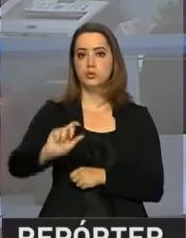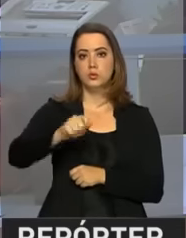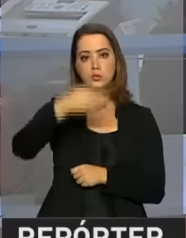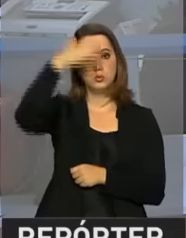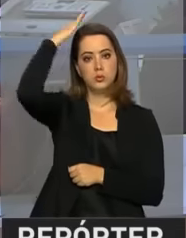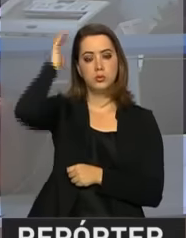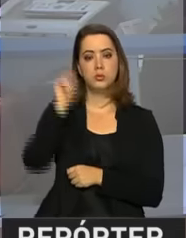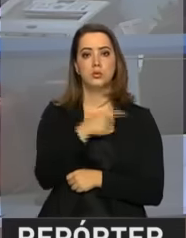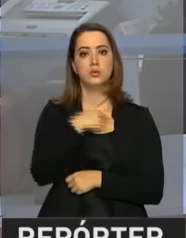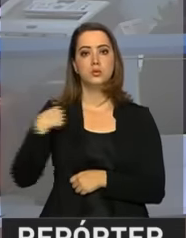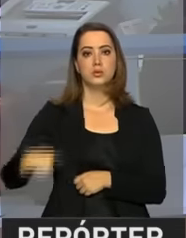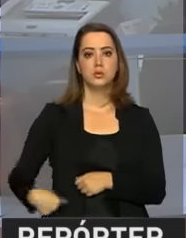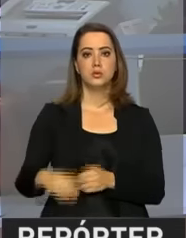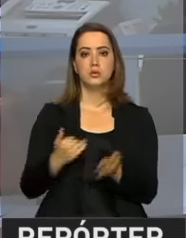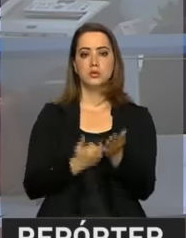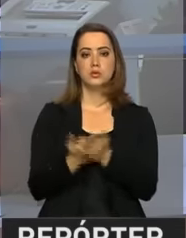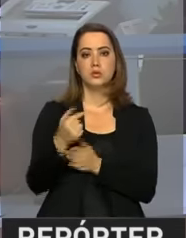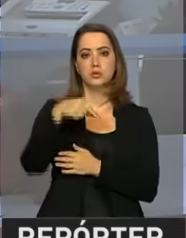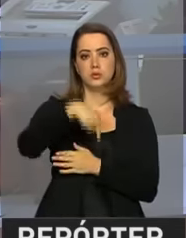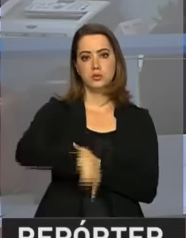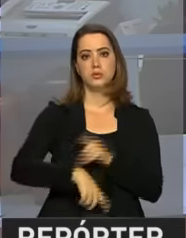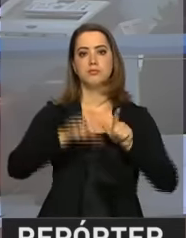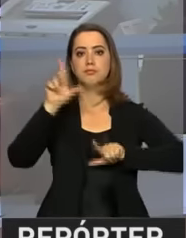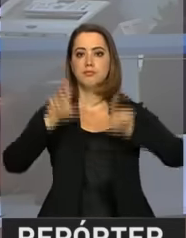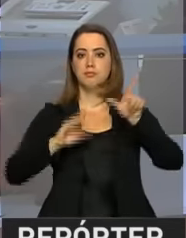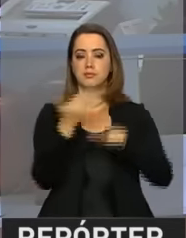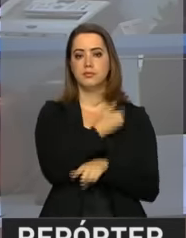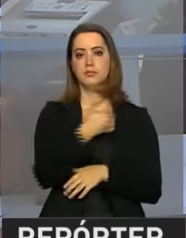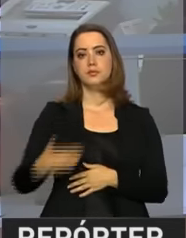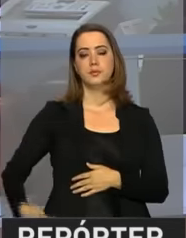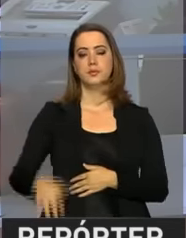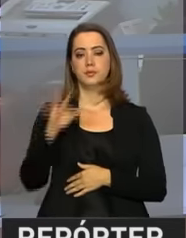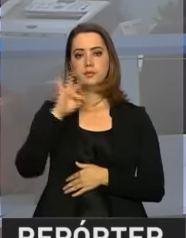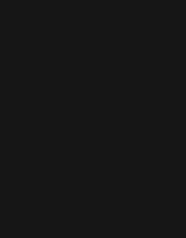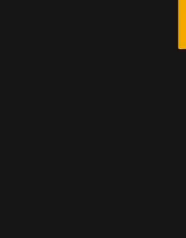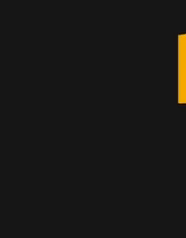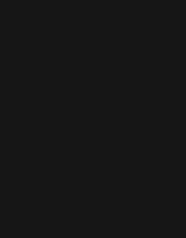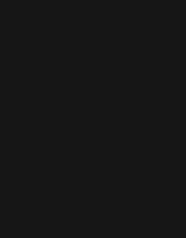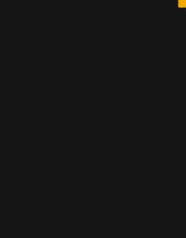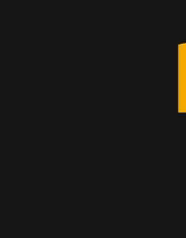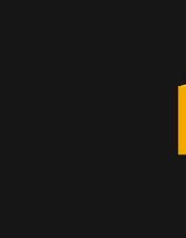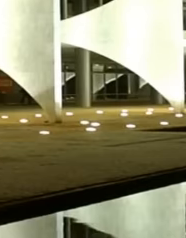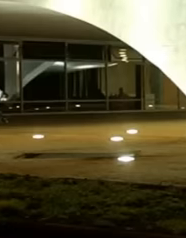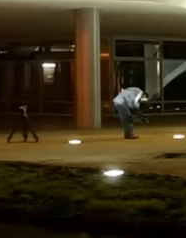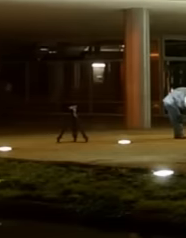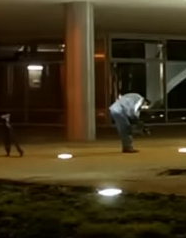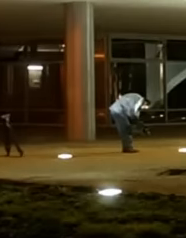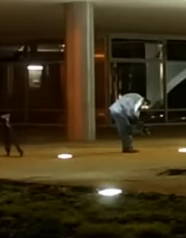República em viagem à China. Continue com a gente aqui na NBR, a TV do Governo Federal. Música.